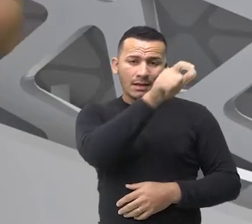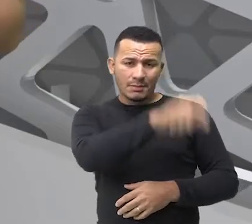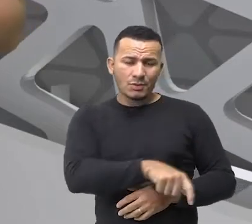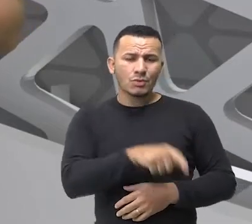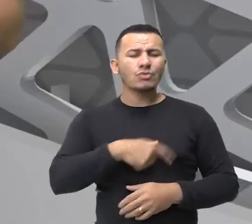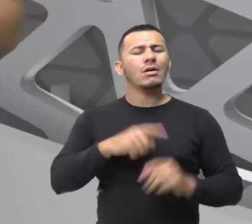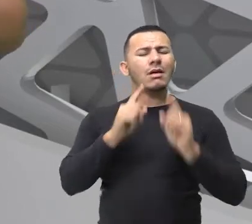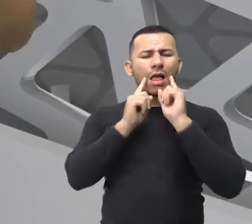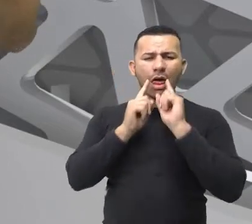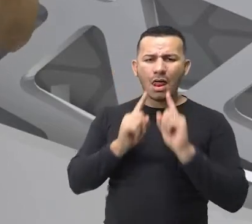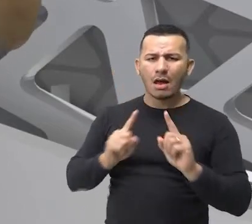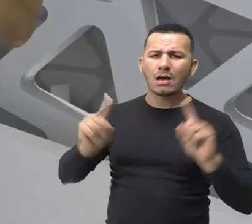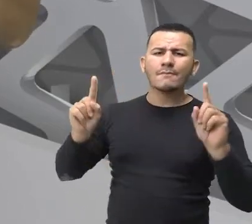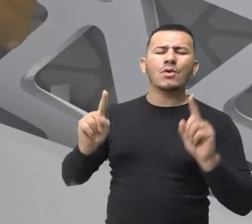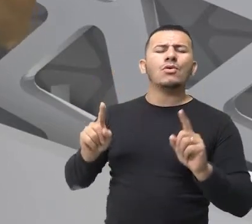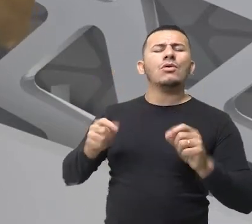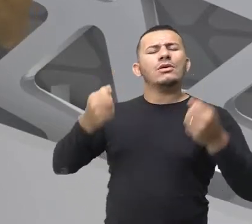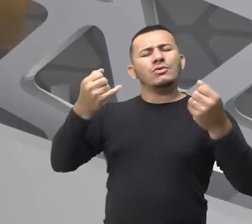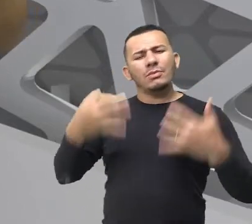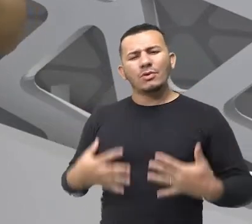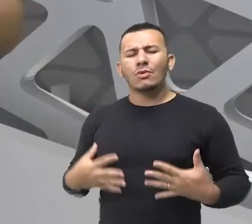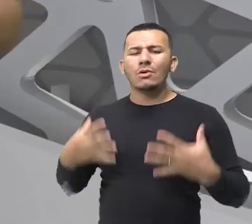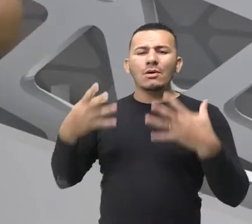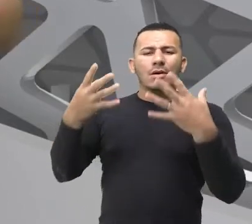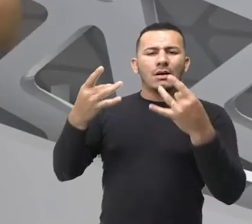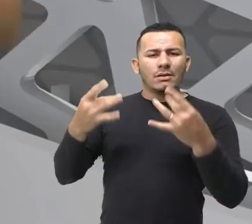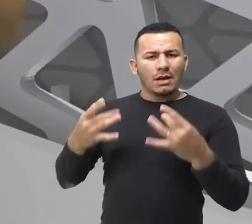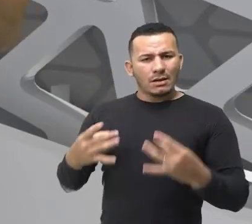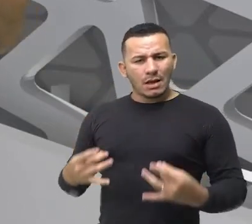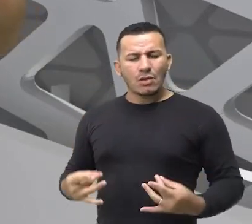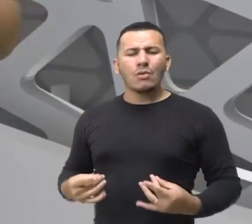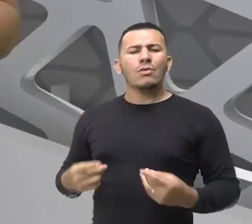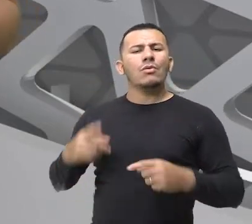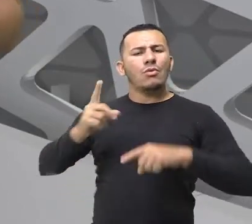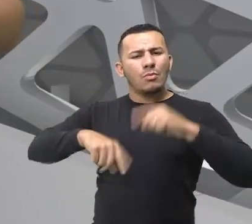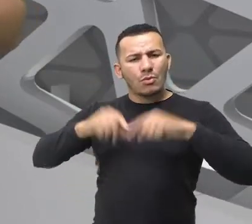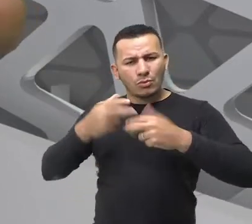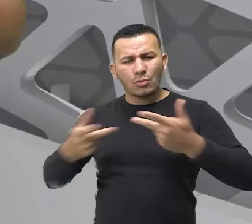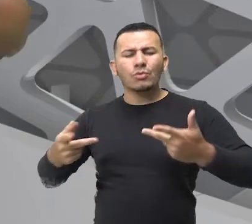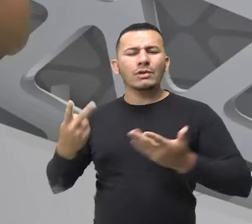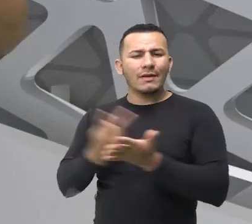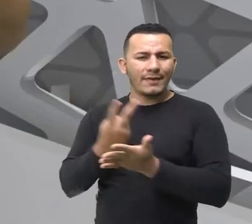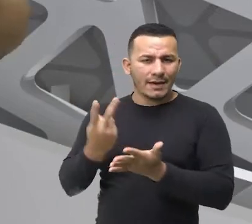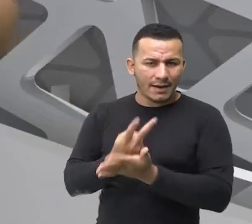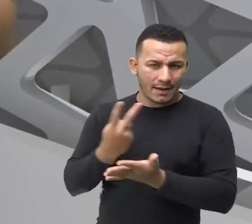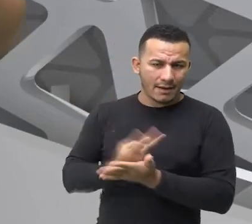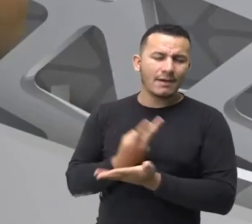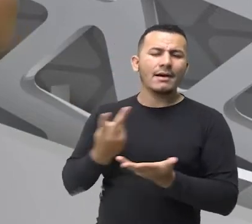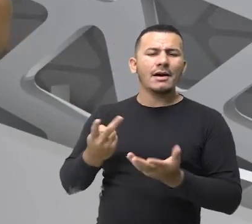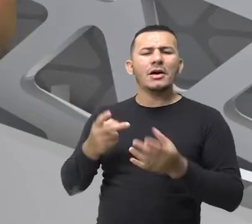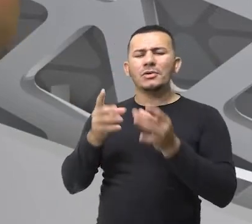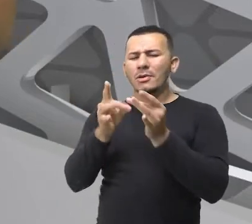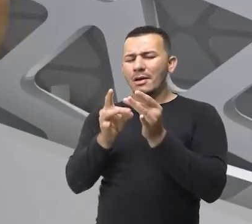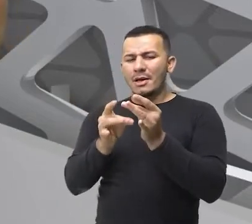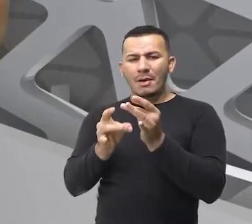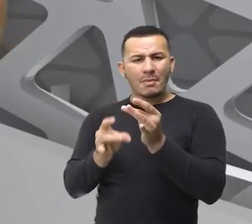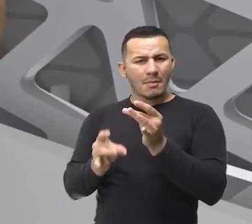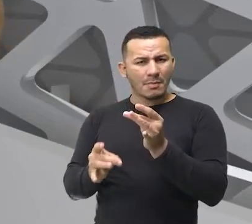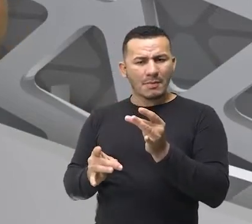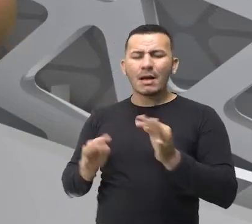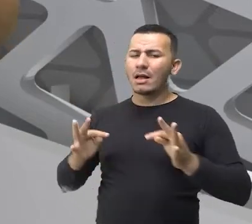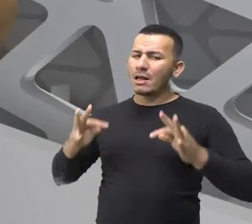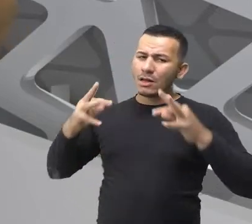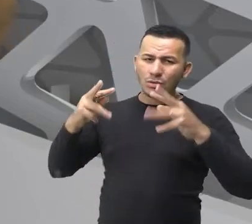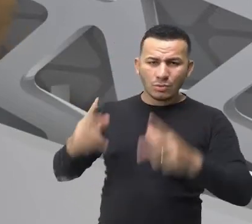pessoa apresentou a reclamação fez a narração de todo o problema descrição do objeto que era o produto que foi